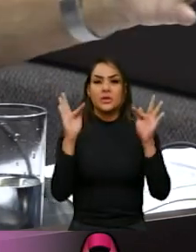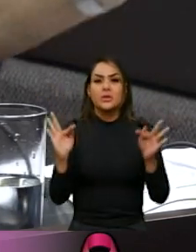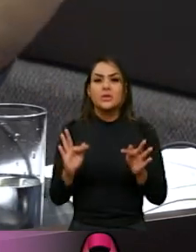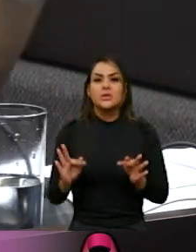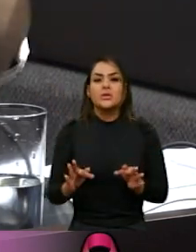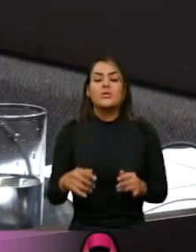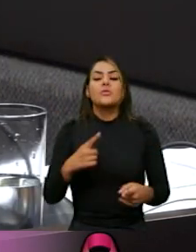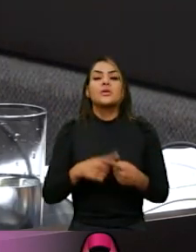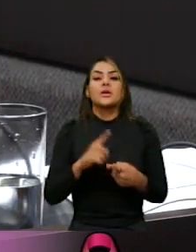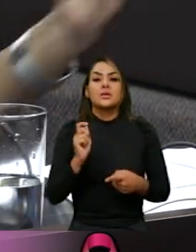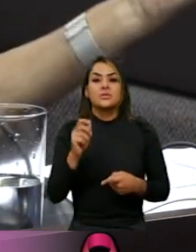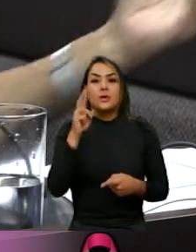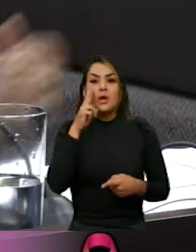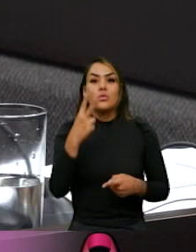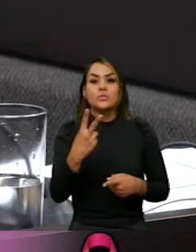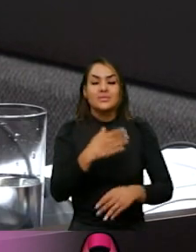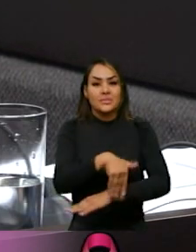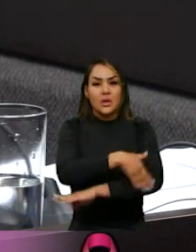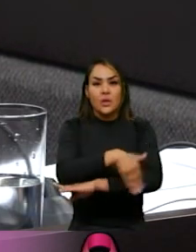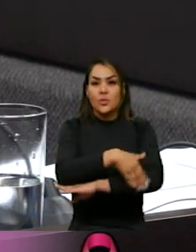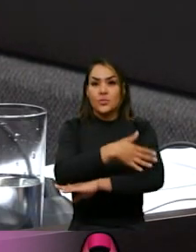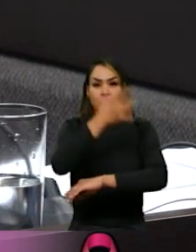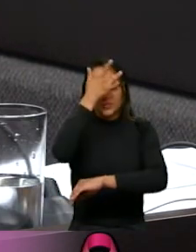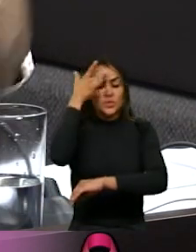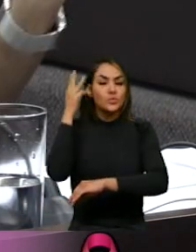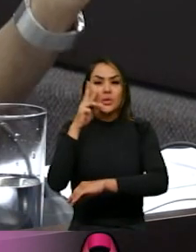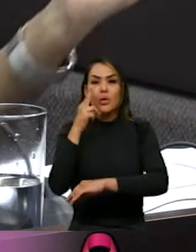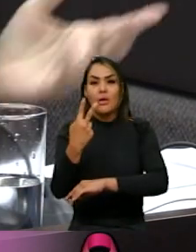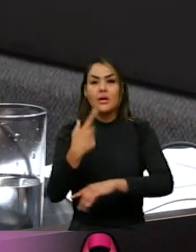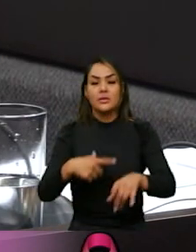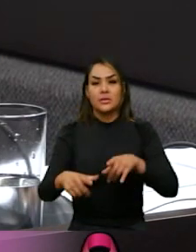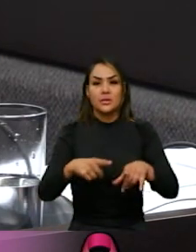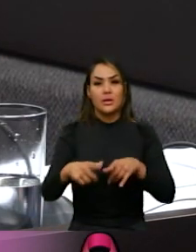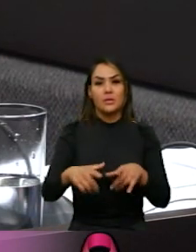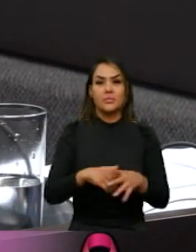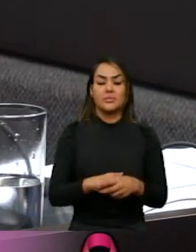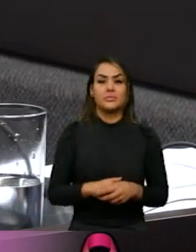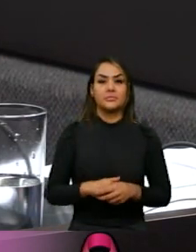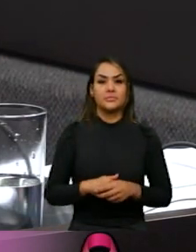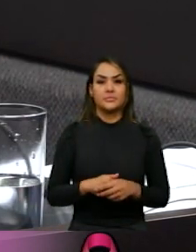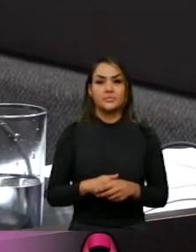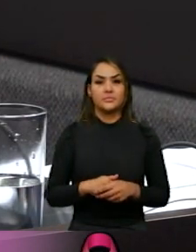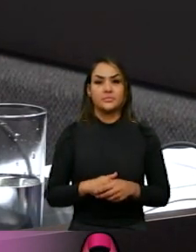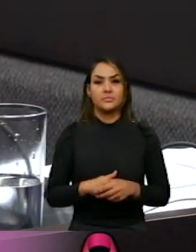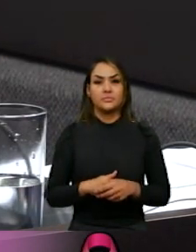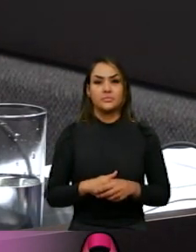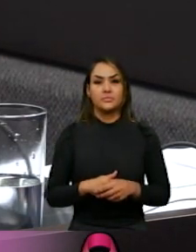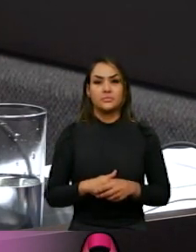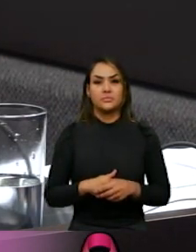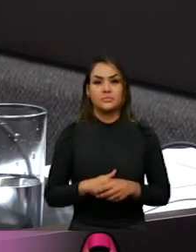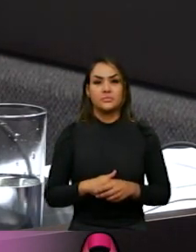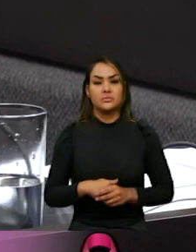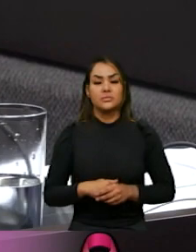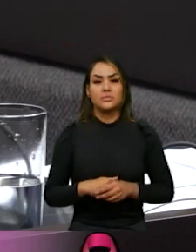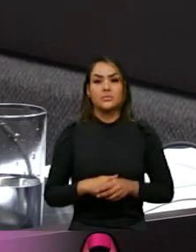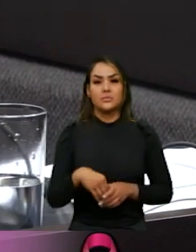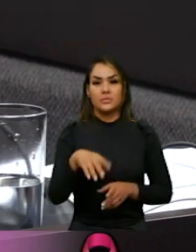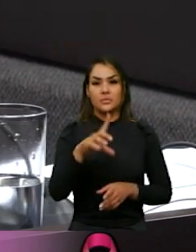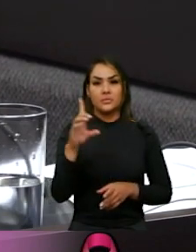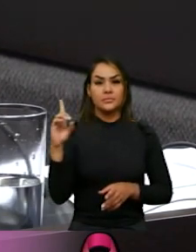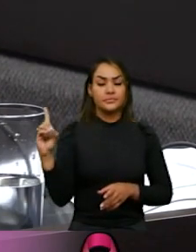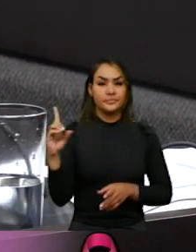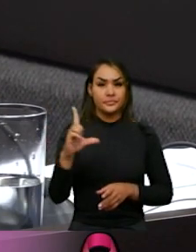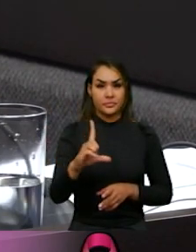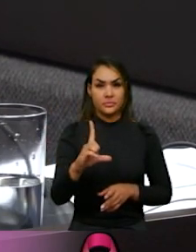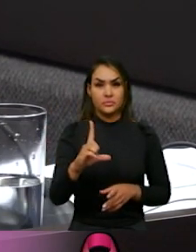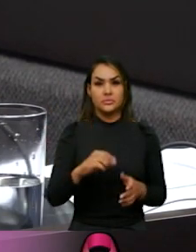é reconhecido nas ruas, pelas pessoas, independentemente das classes sociais. Então, o dilador vai